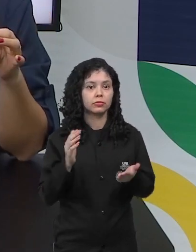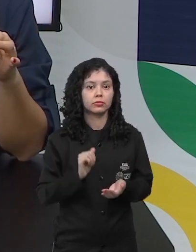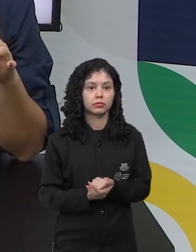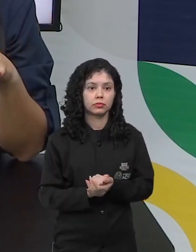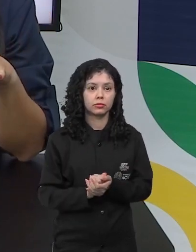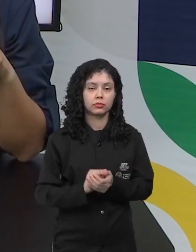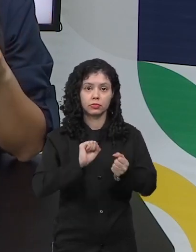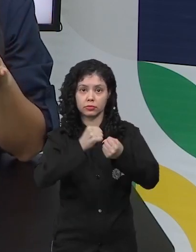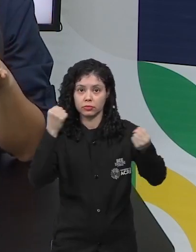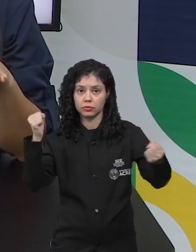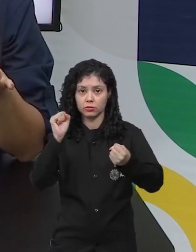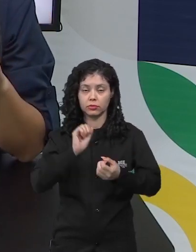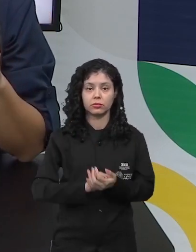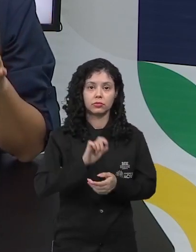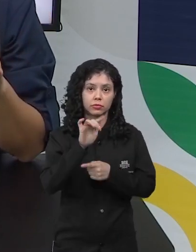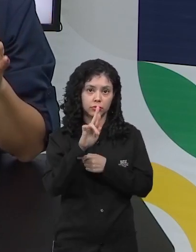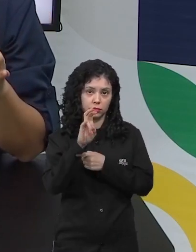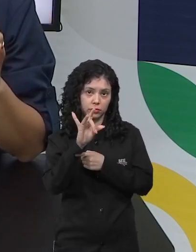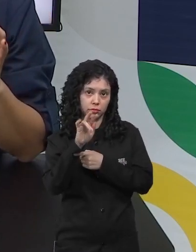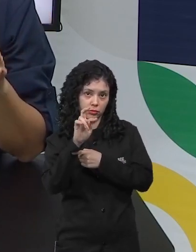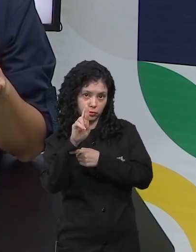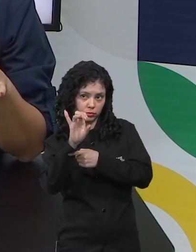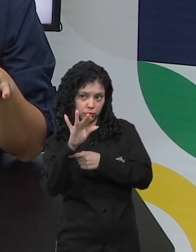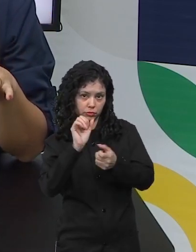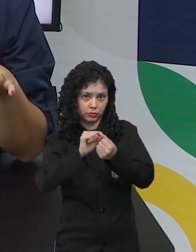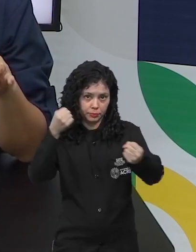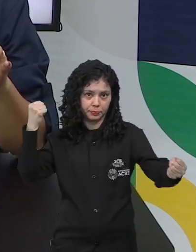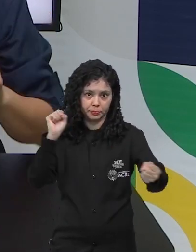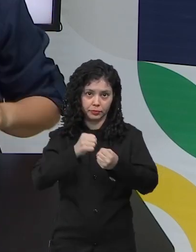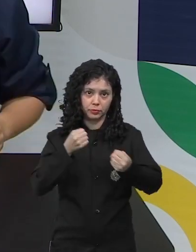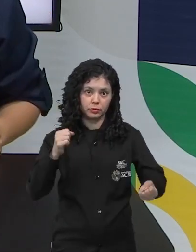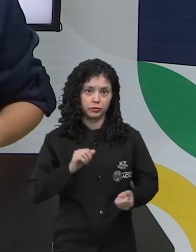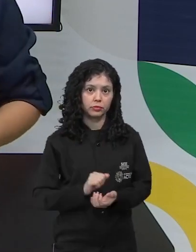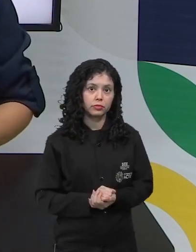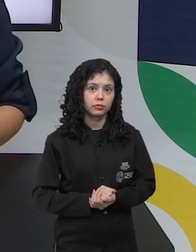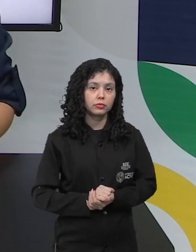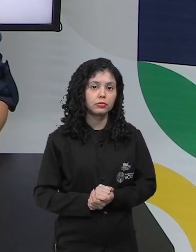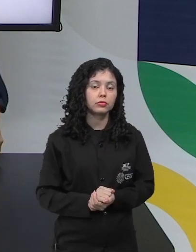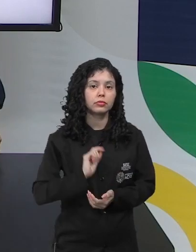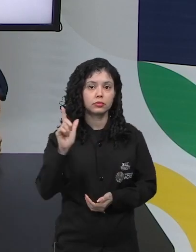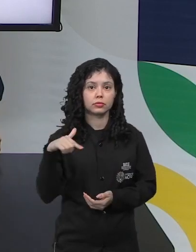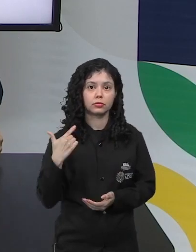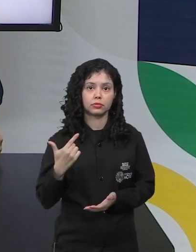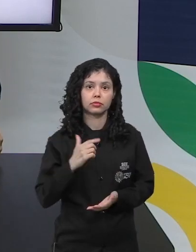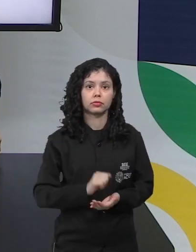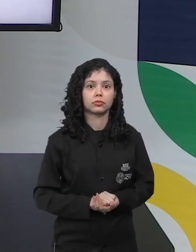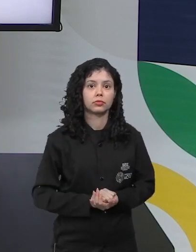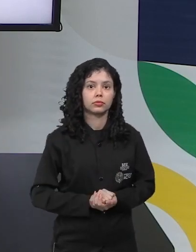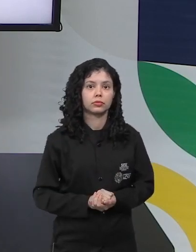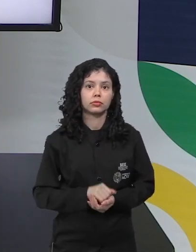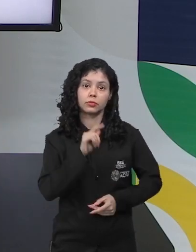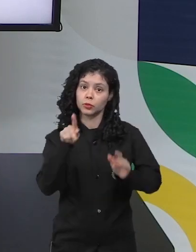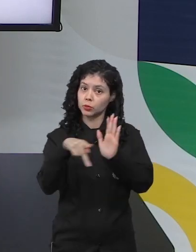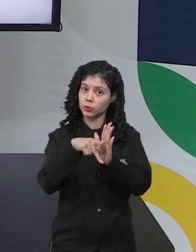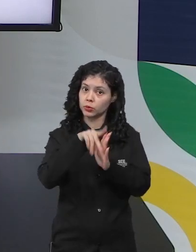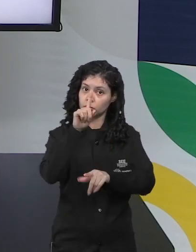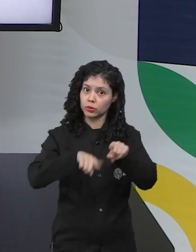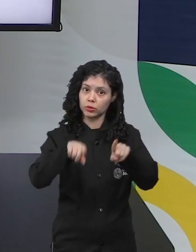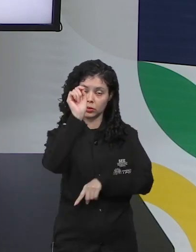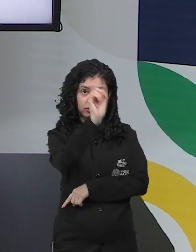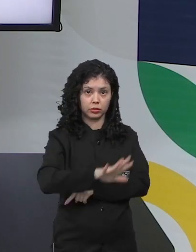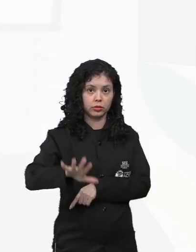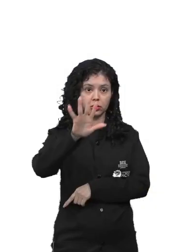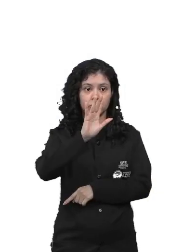a propriedade geral da matéria, que se chama elasticidade. A nossa próxima propriedade geral